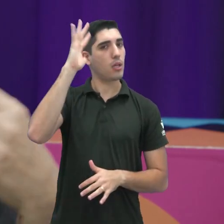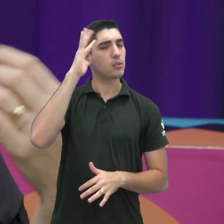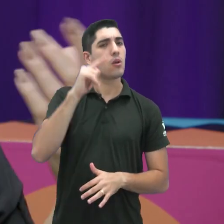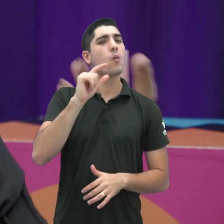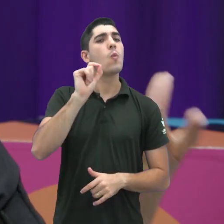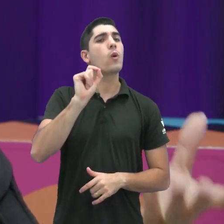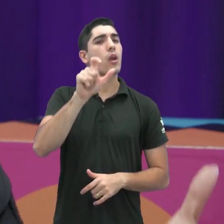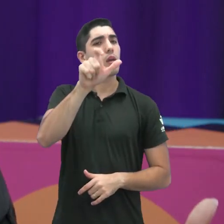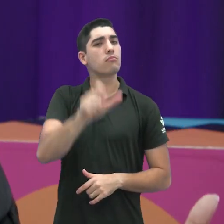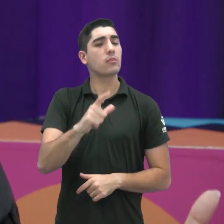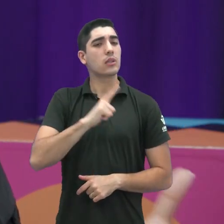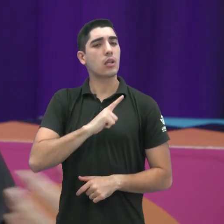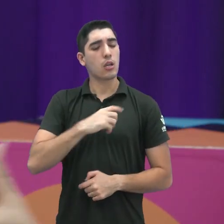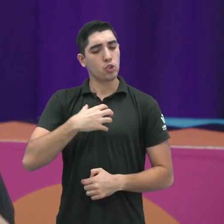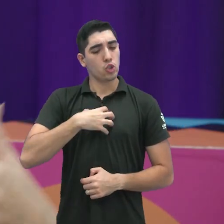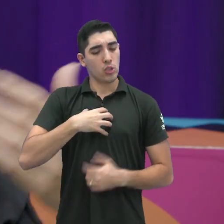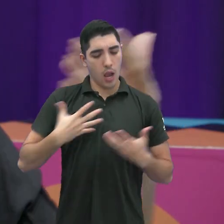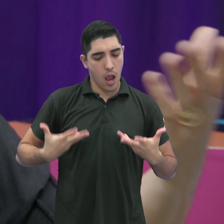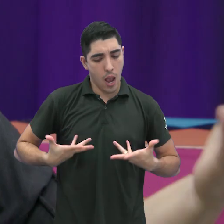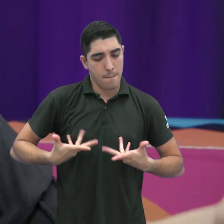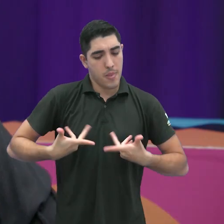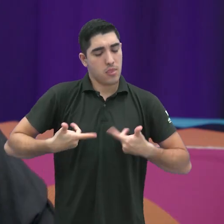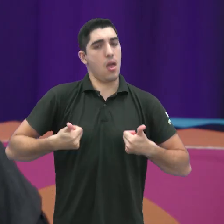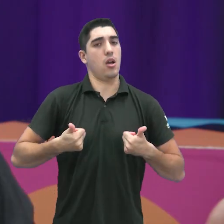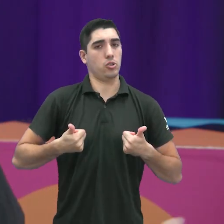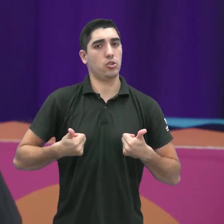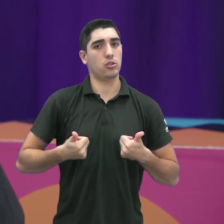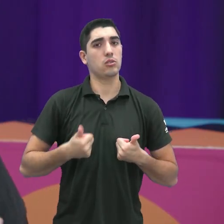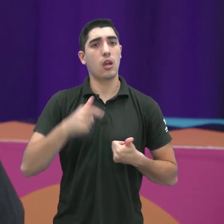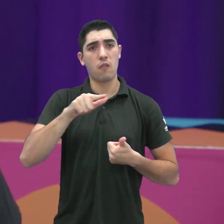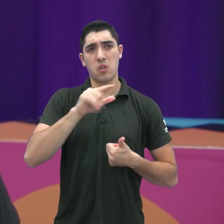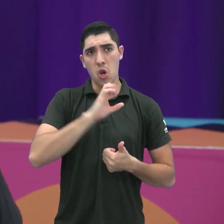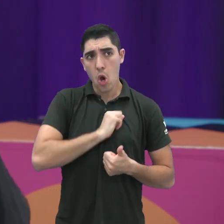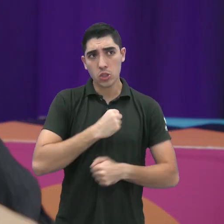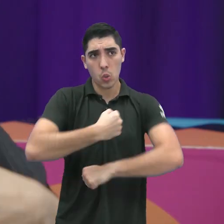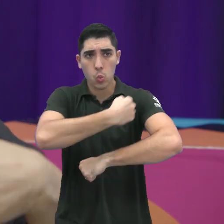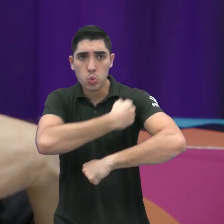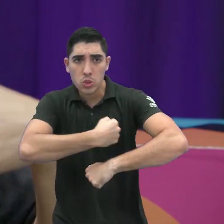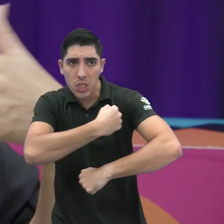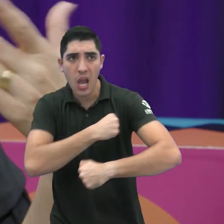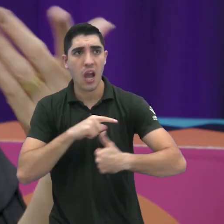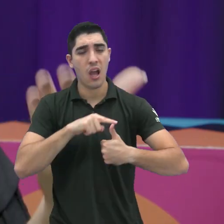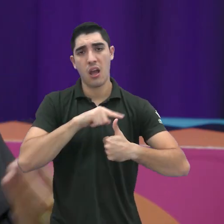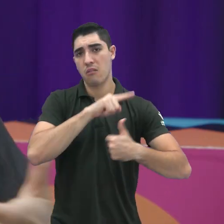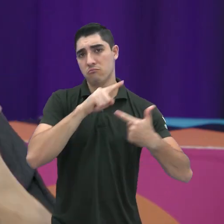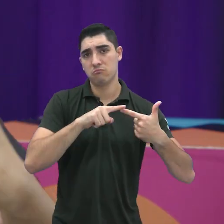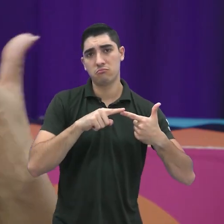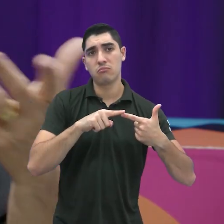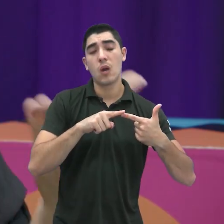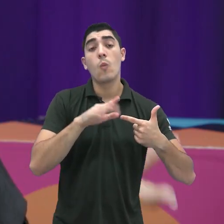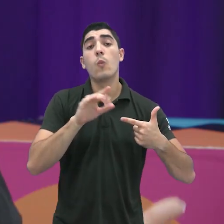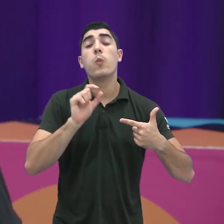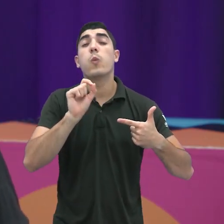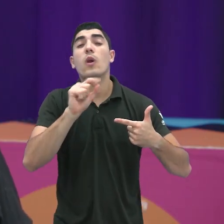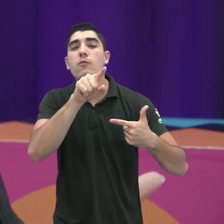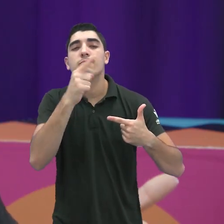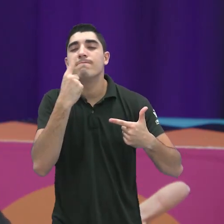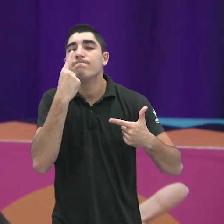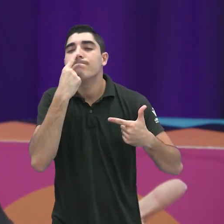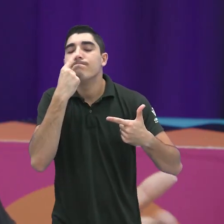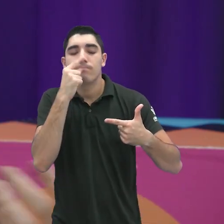O que eu consigo fazer bem é me comunicar, é cozinhar, qual área aí que